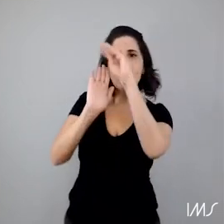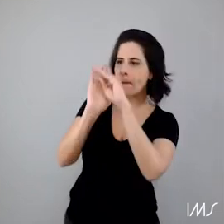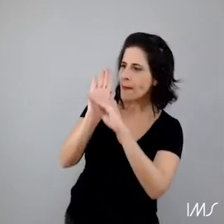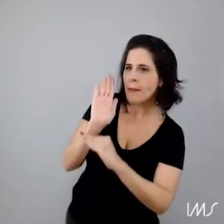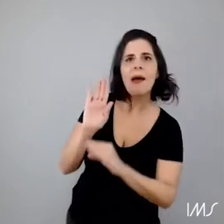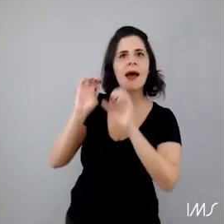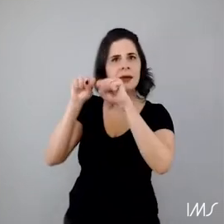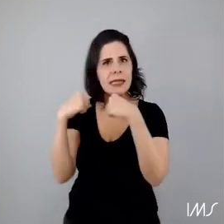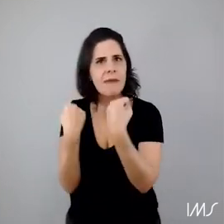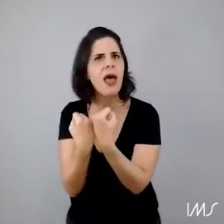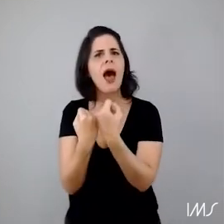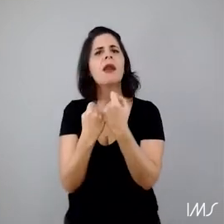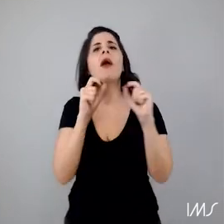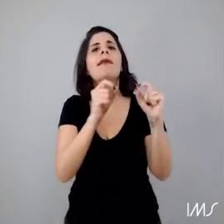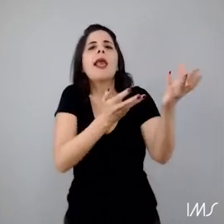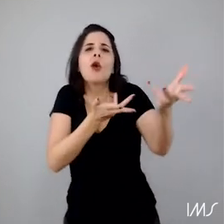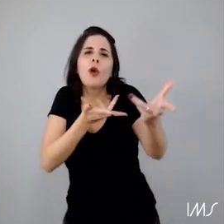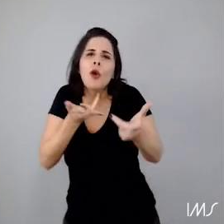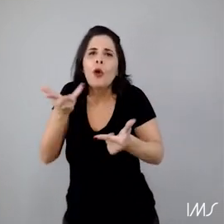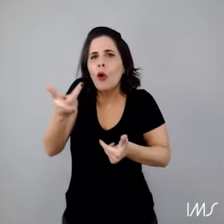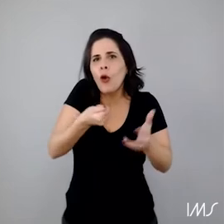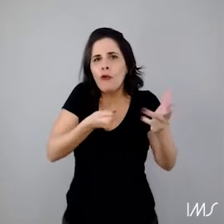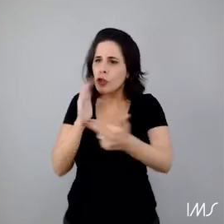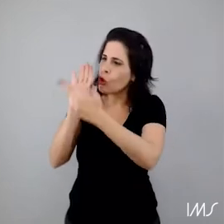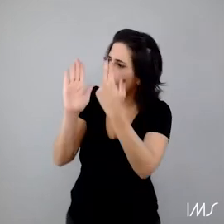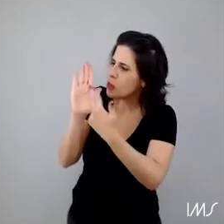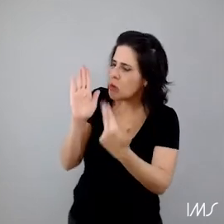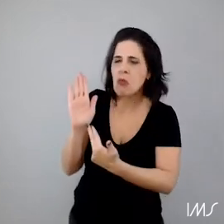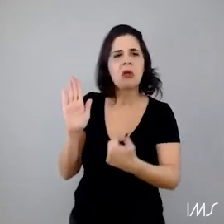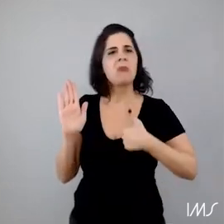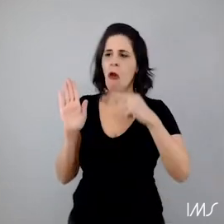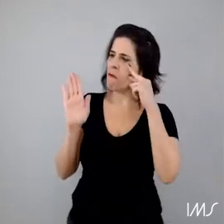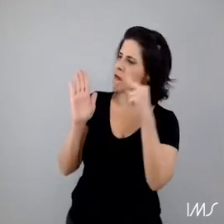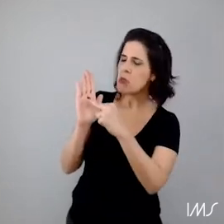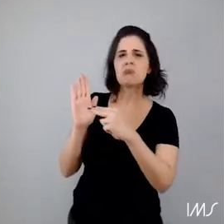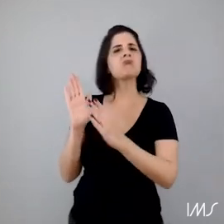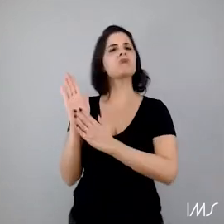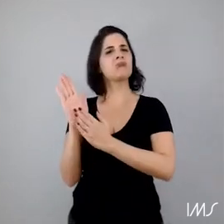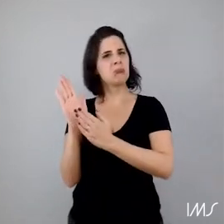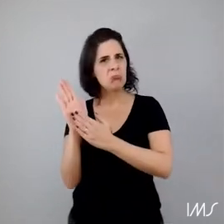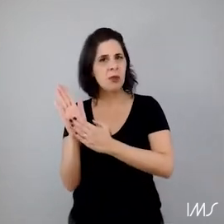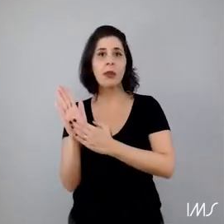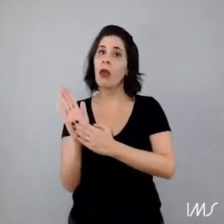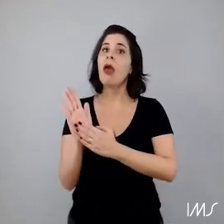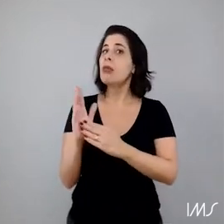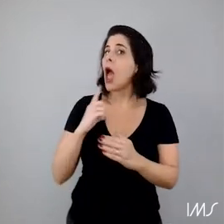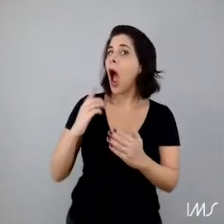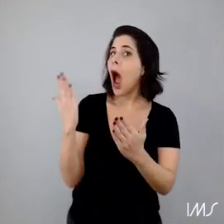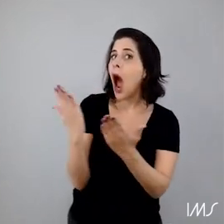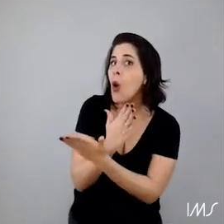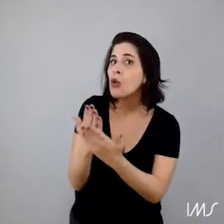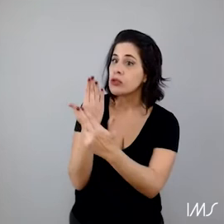seminário, aqui reunindo pessoas dos quais muito me orgulho de ter lido as obras